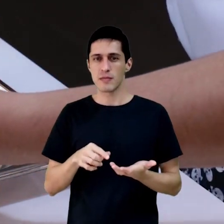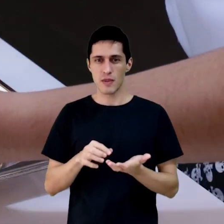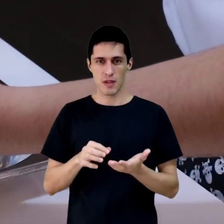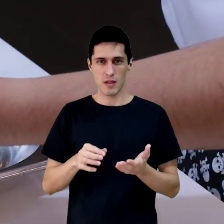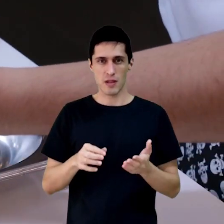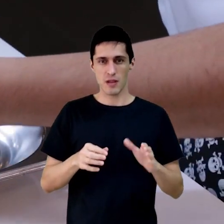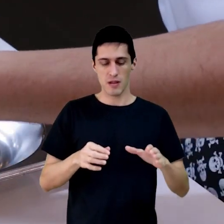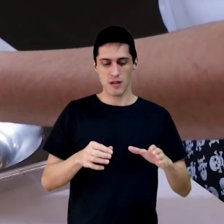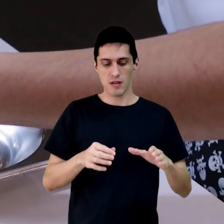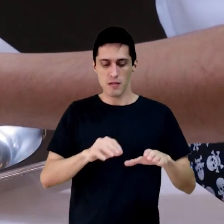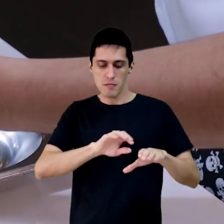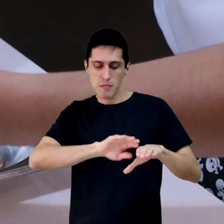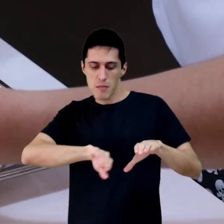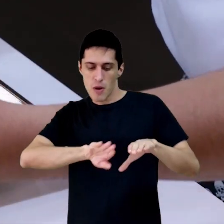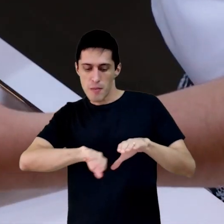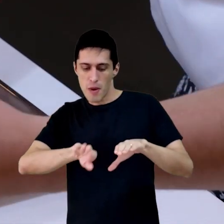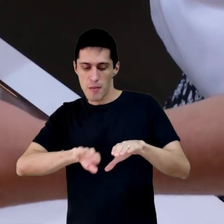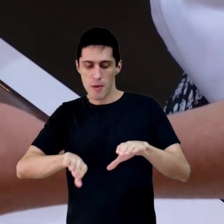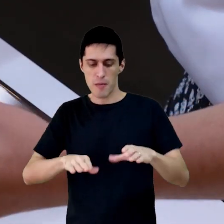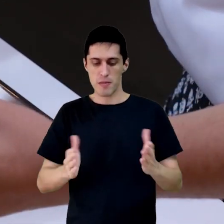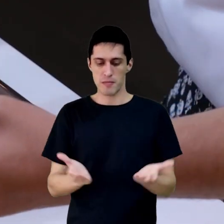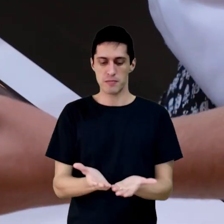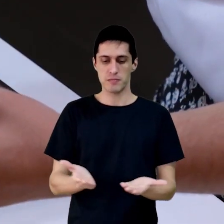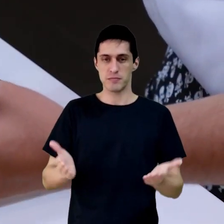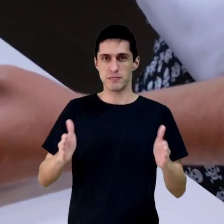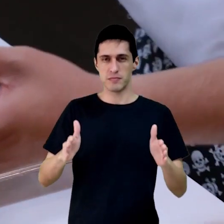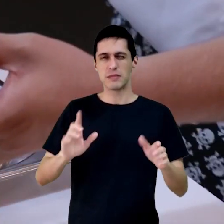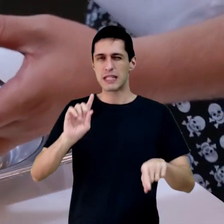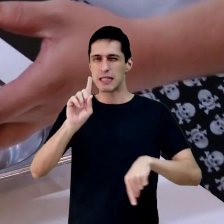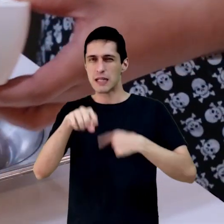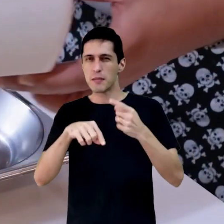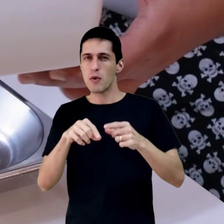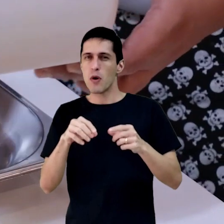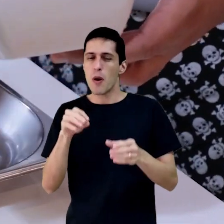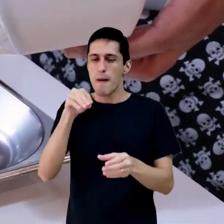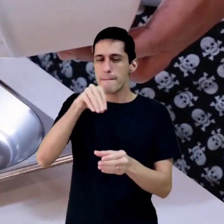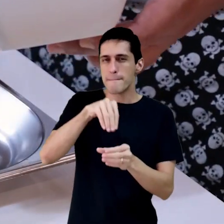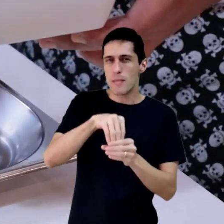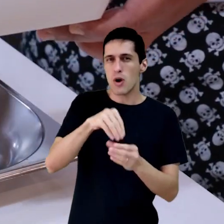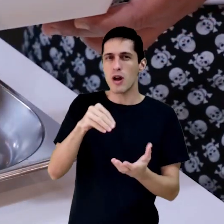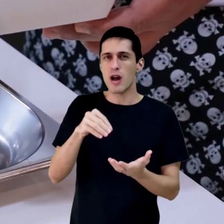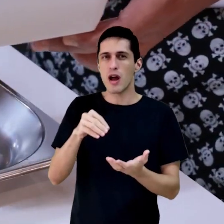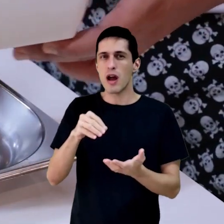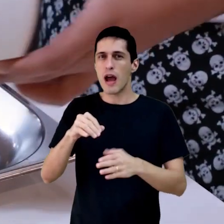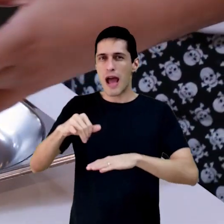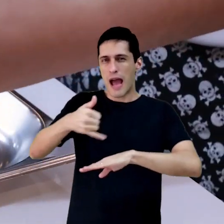gente vai dar uma salteada com um pouco de azeite, um pouco de pimenta, um pouco de sal.